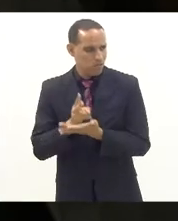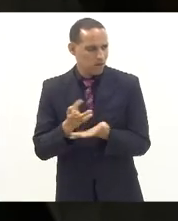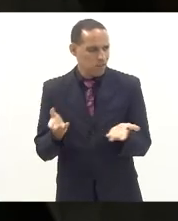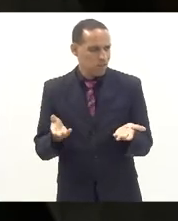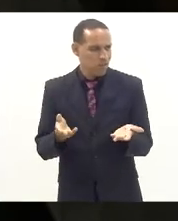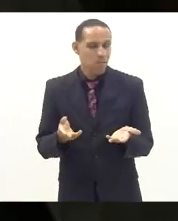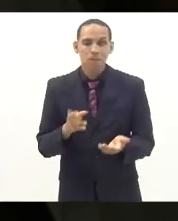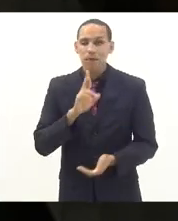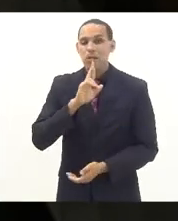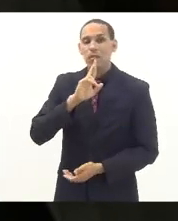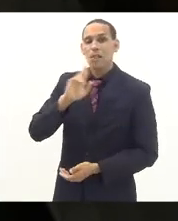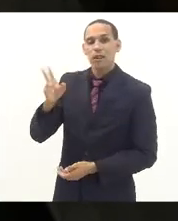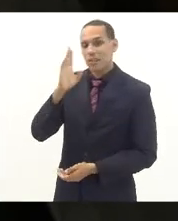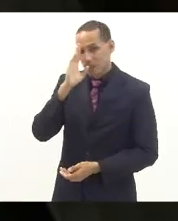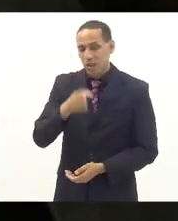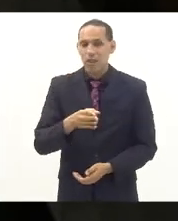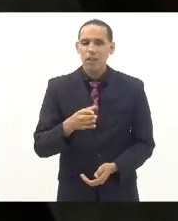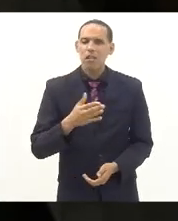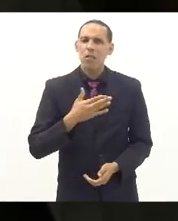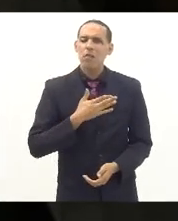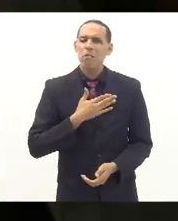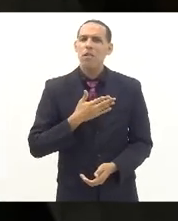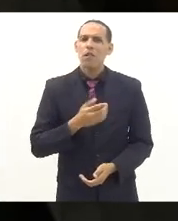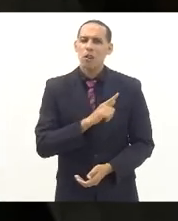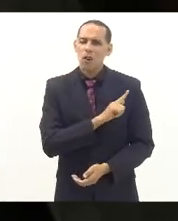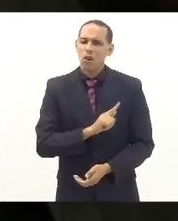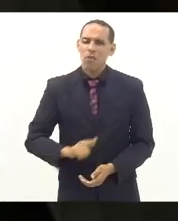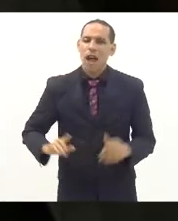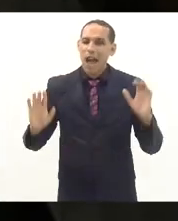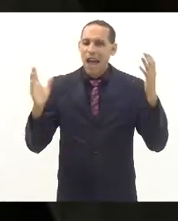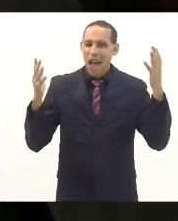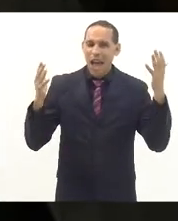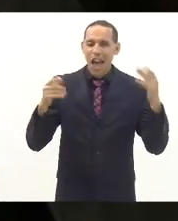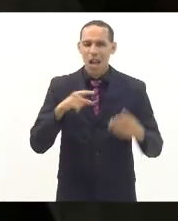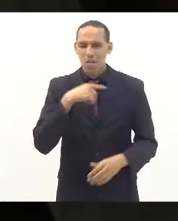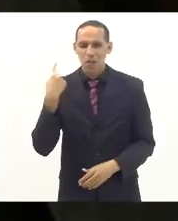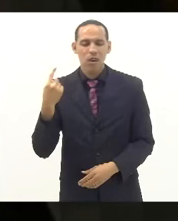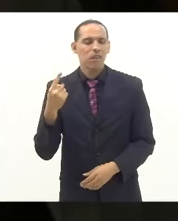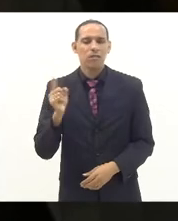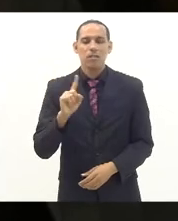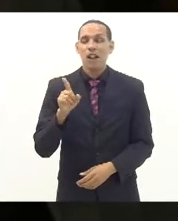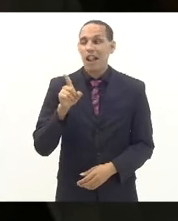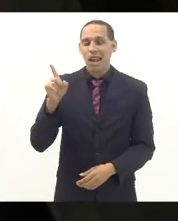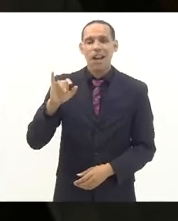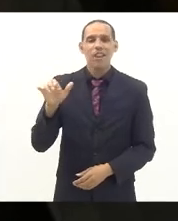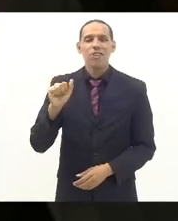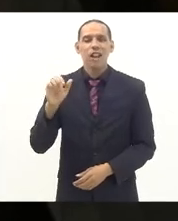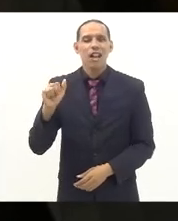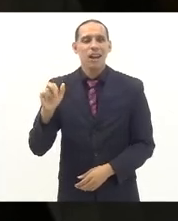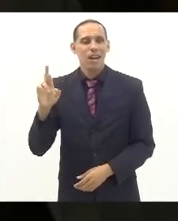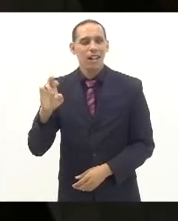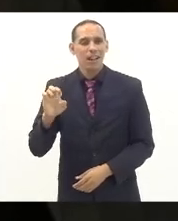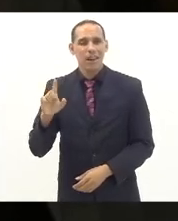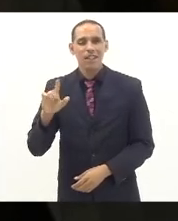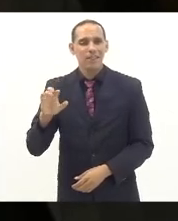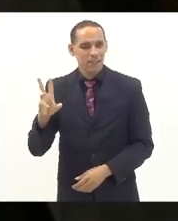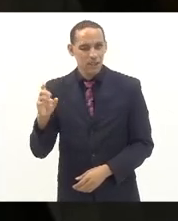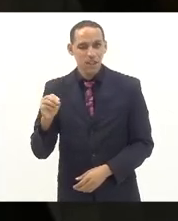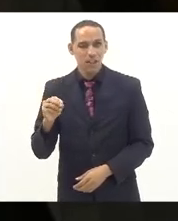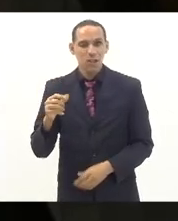diretamente o meu governo não Celebra a morte de ninguém mas quanto a Jacarezinho só havia um inocente